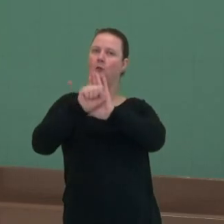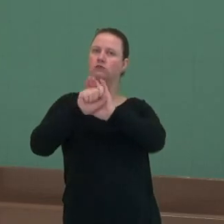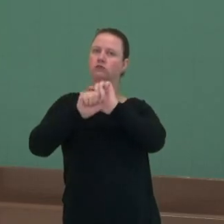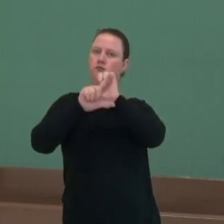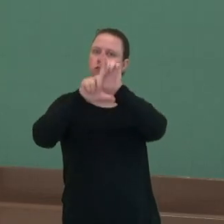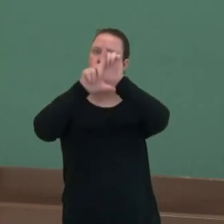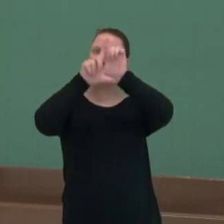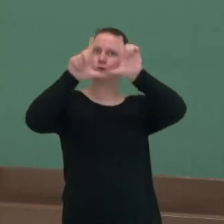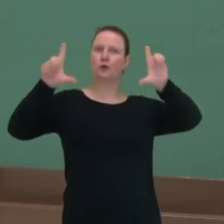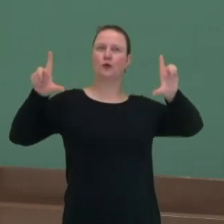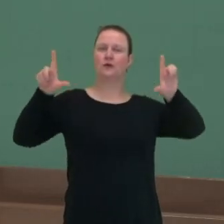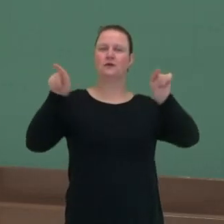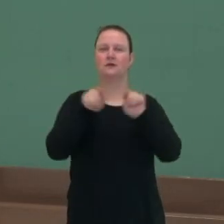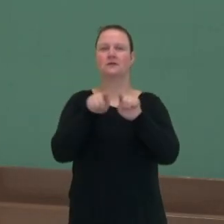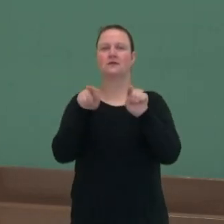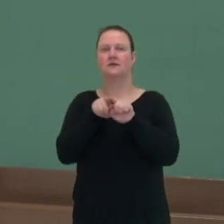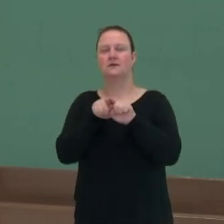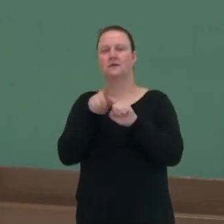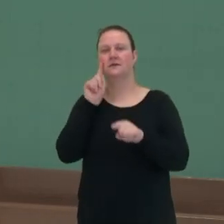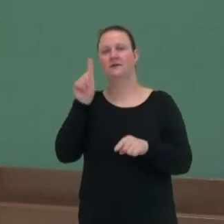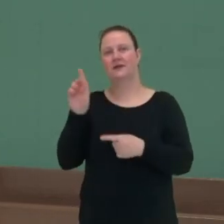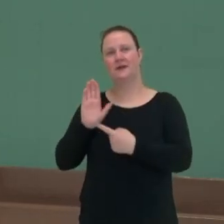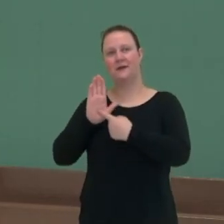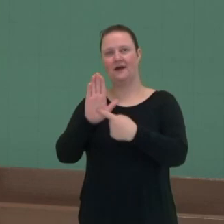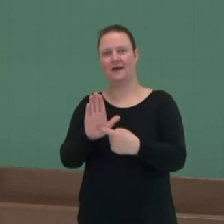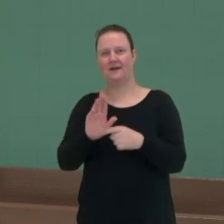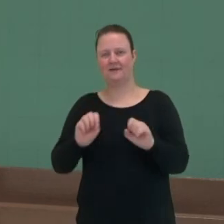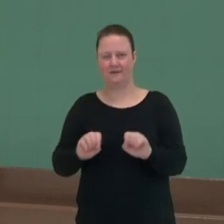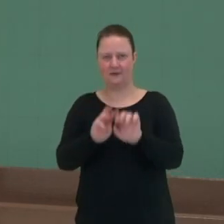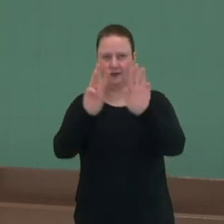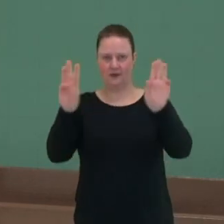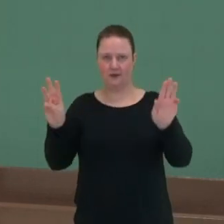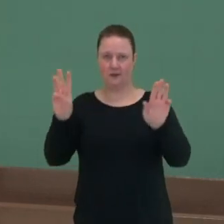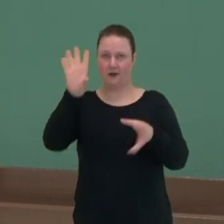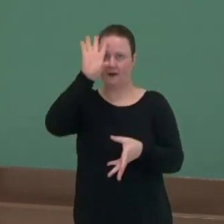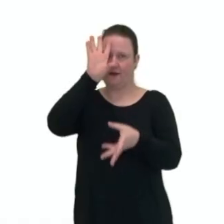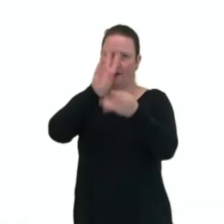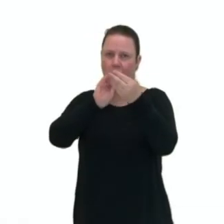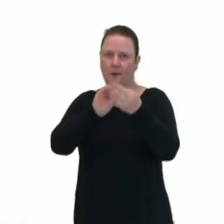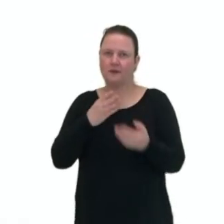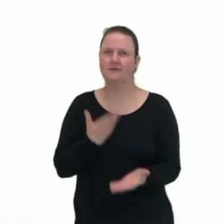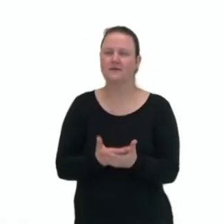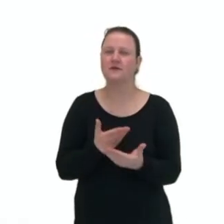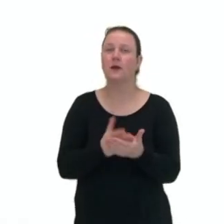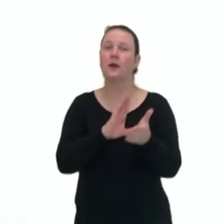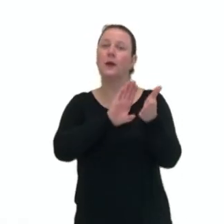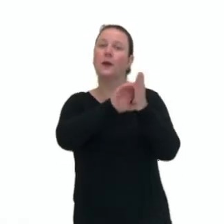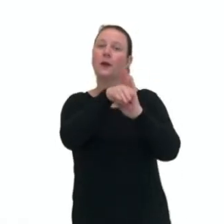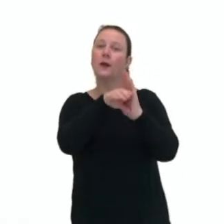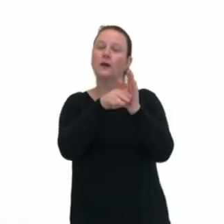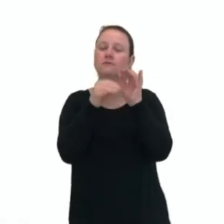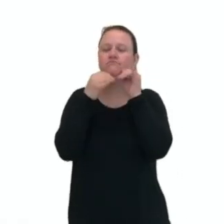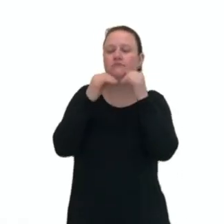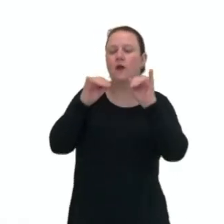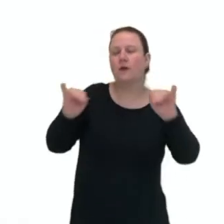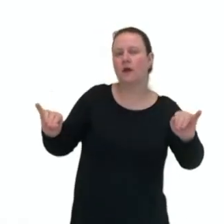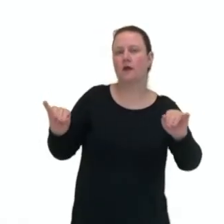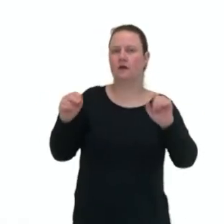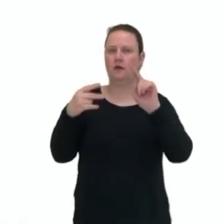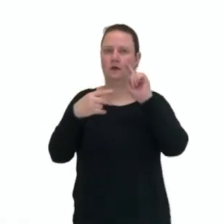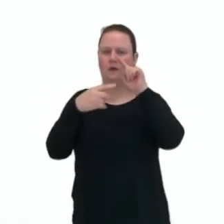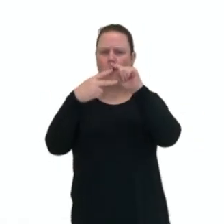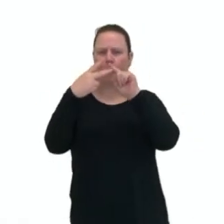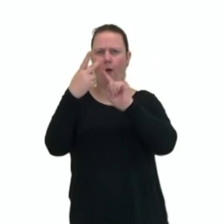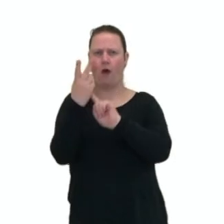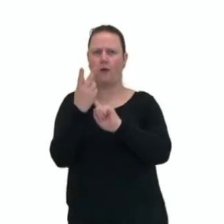esse site ou ele está aqui embaixo. E o que vimos na aula? O conceito de circuito elétrico, os elementos